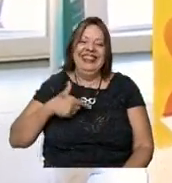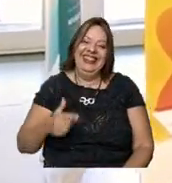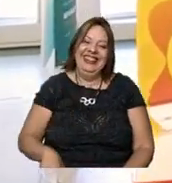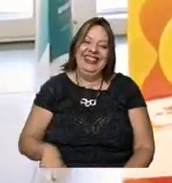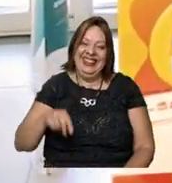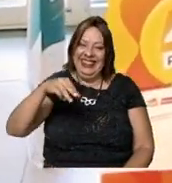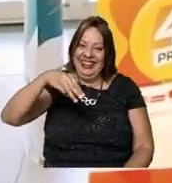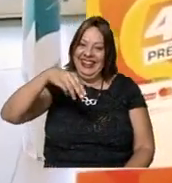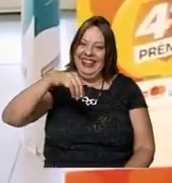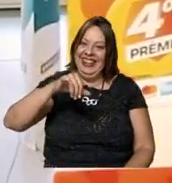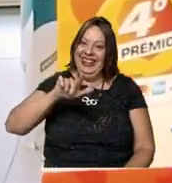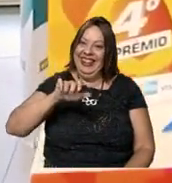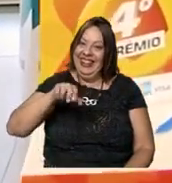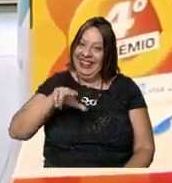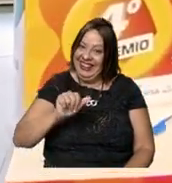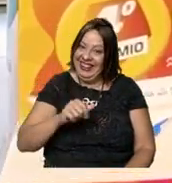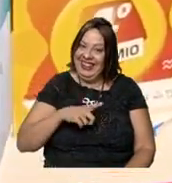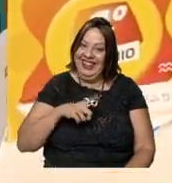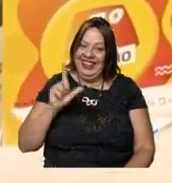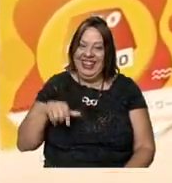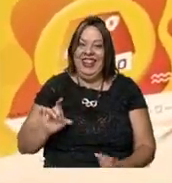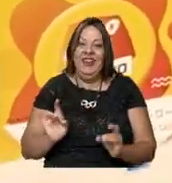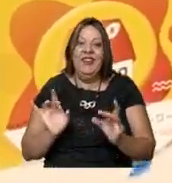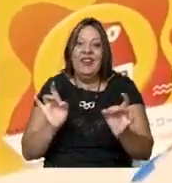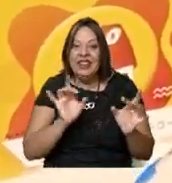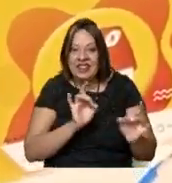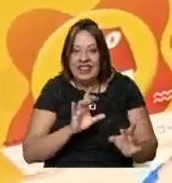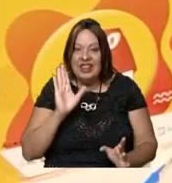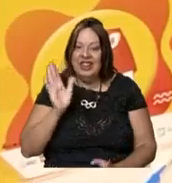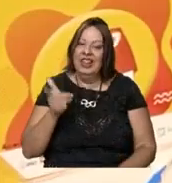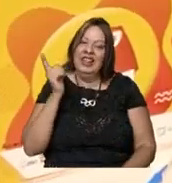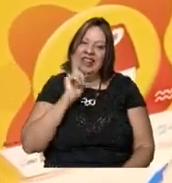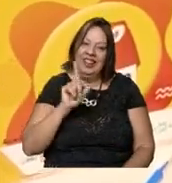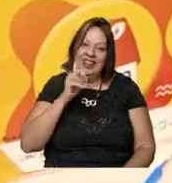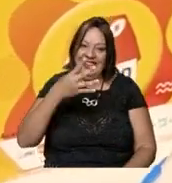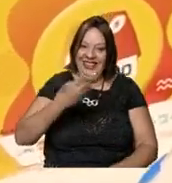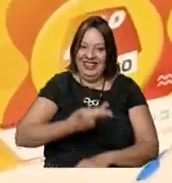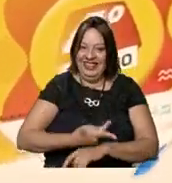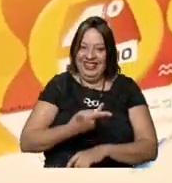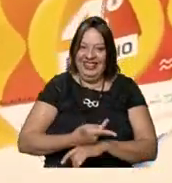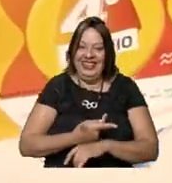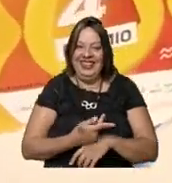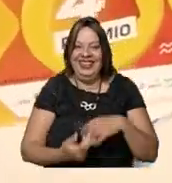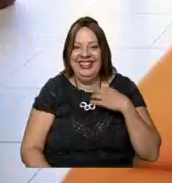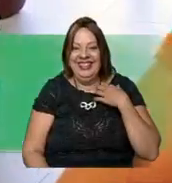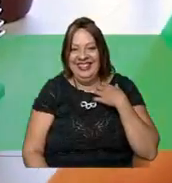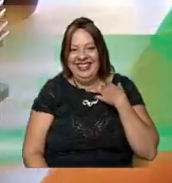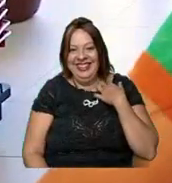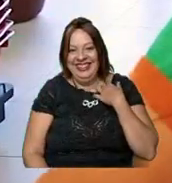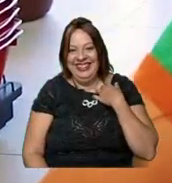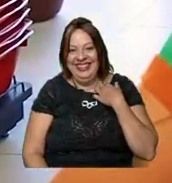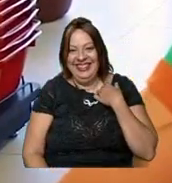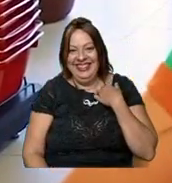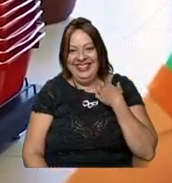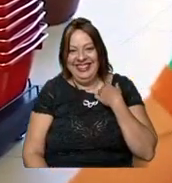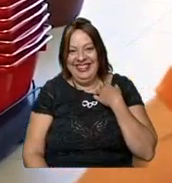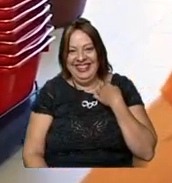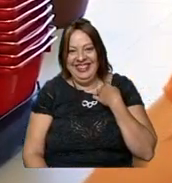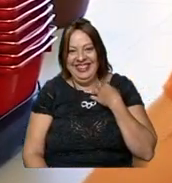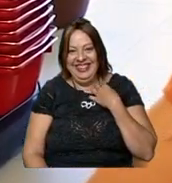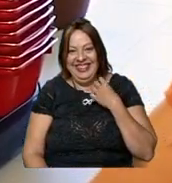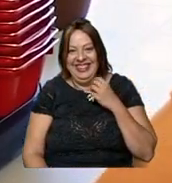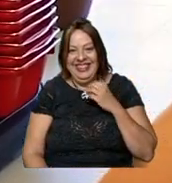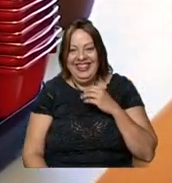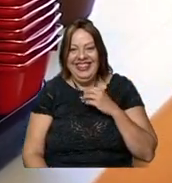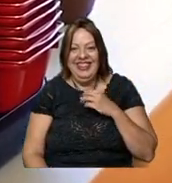quente Milena, a mais novata promotora e já saiu ganhador do quarto prêmio, não é, Milena? Isso, o estande se encontra no